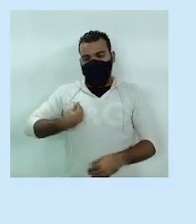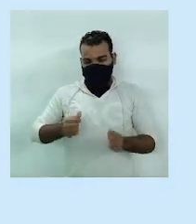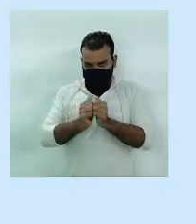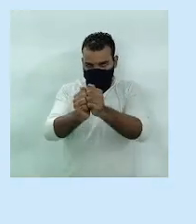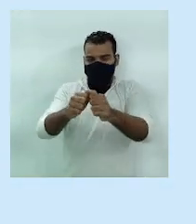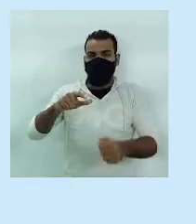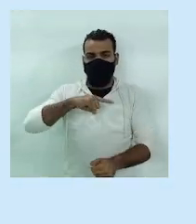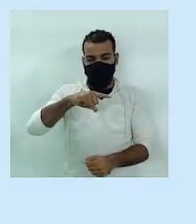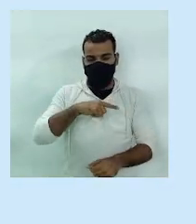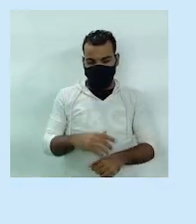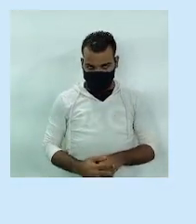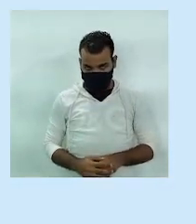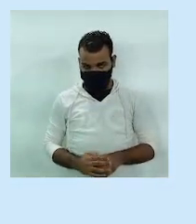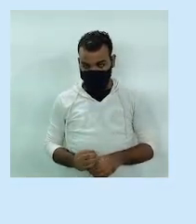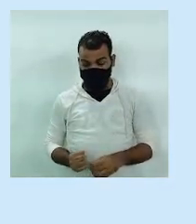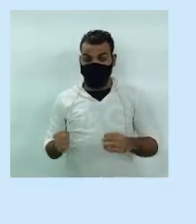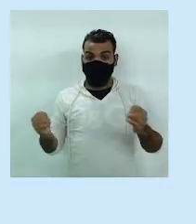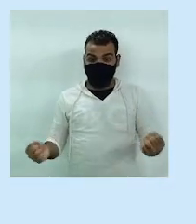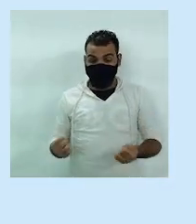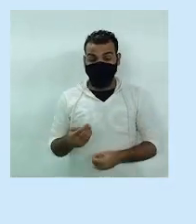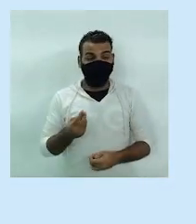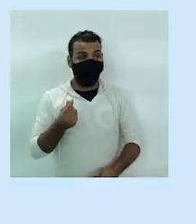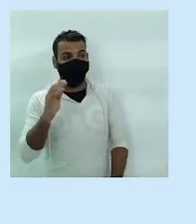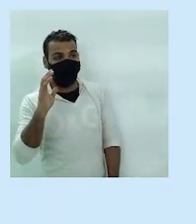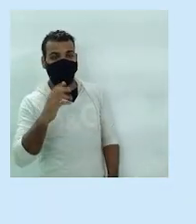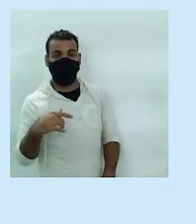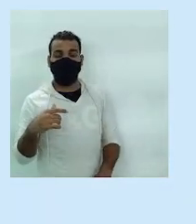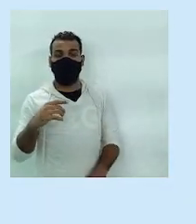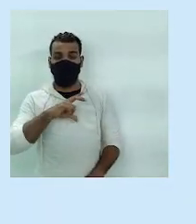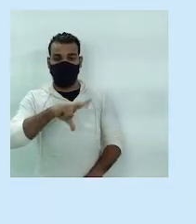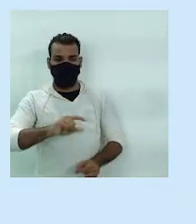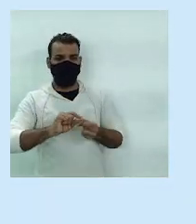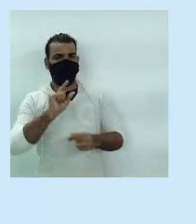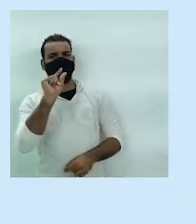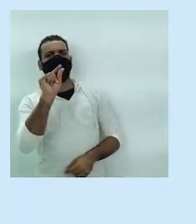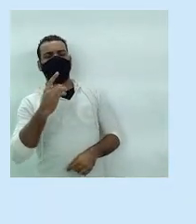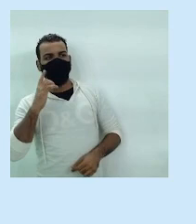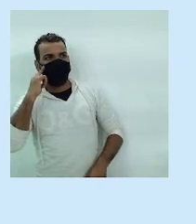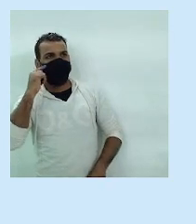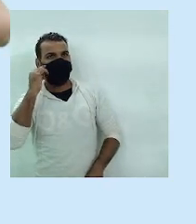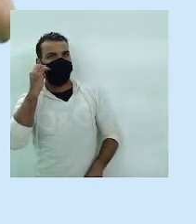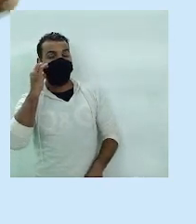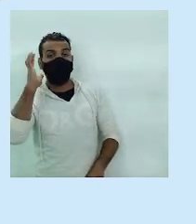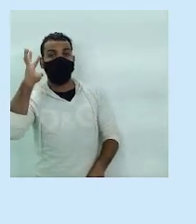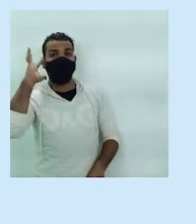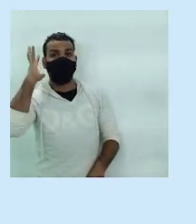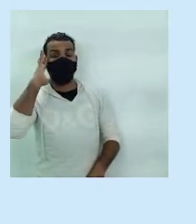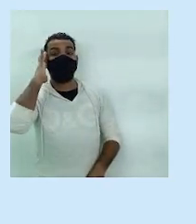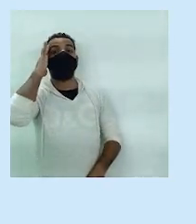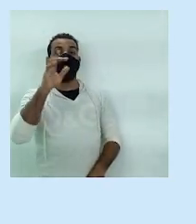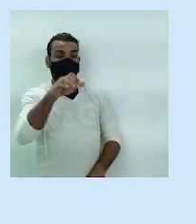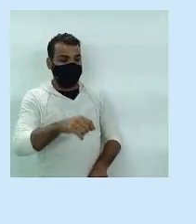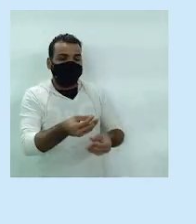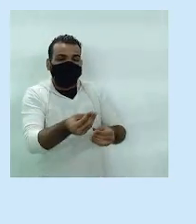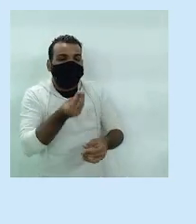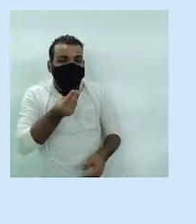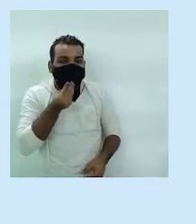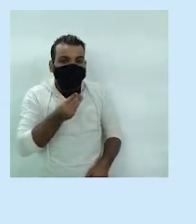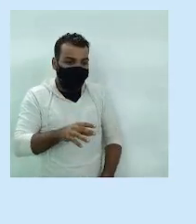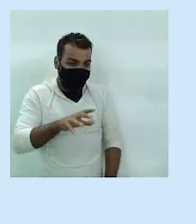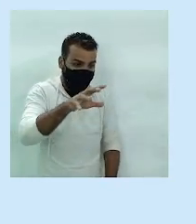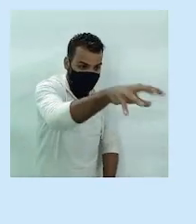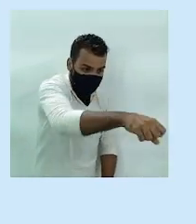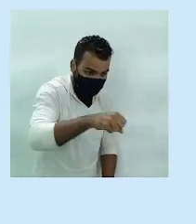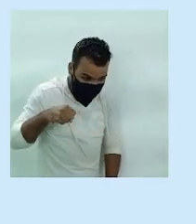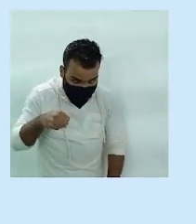dos portugueses seria de trazer estes índios para a